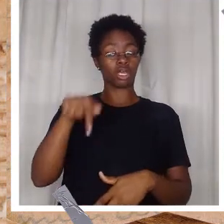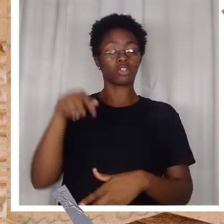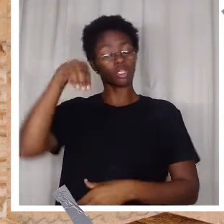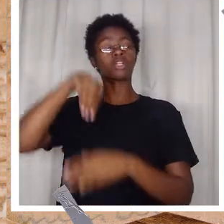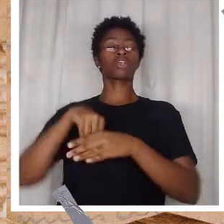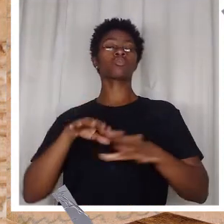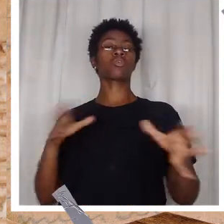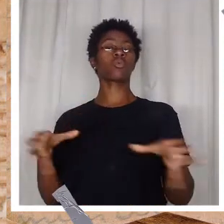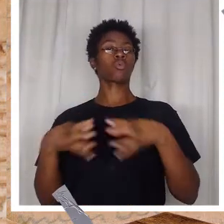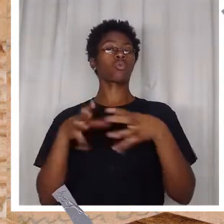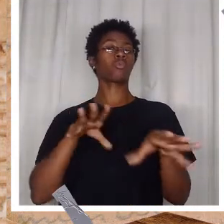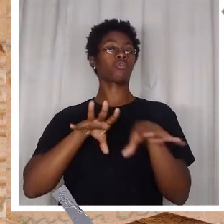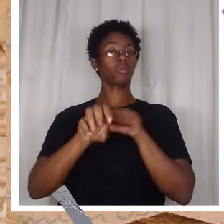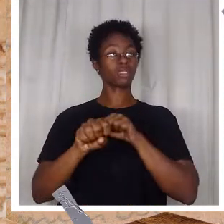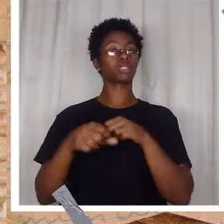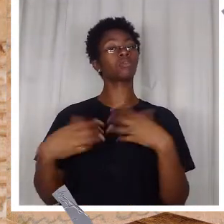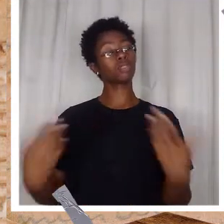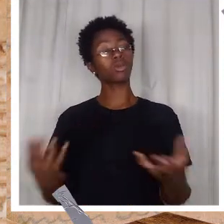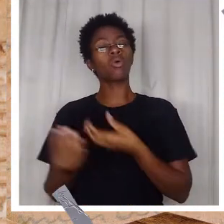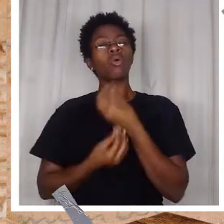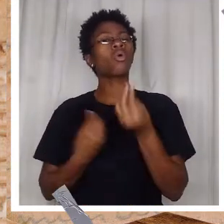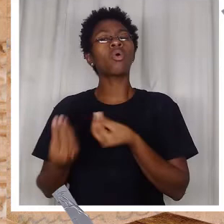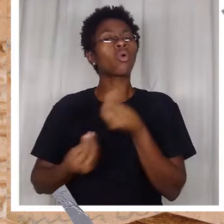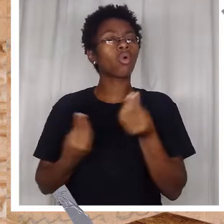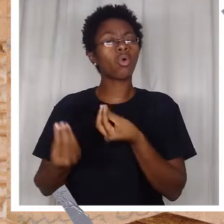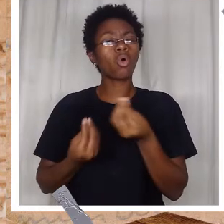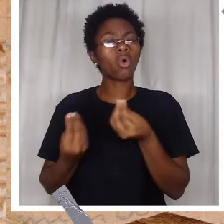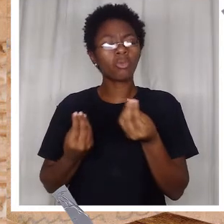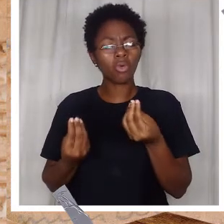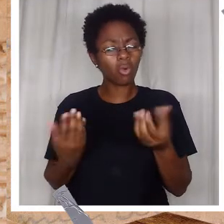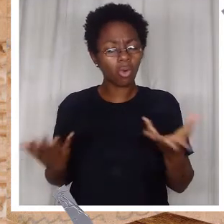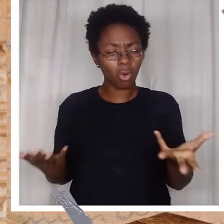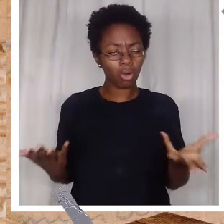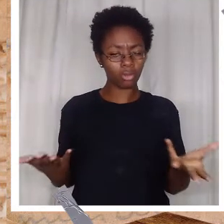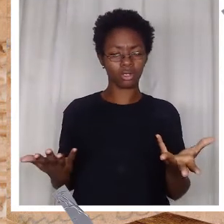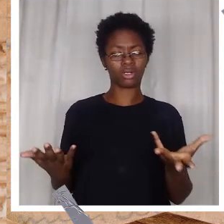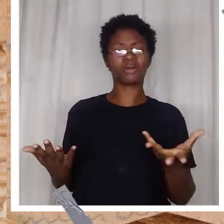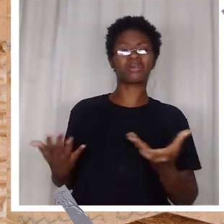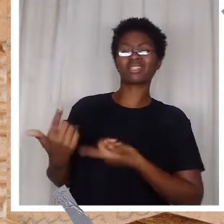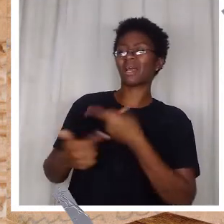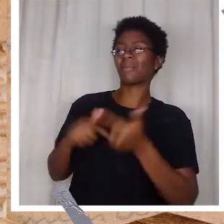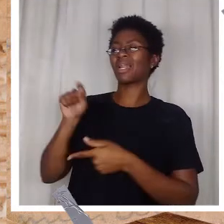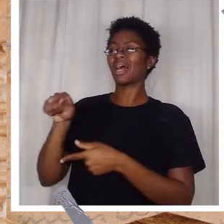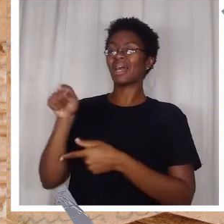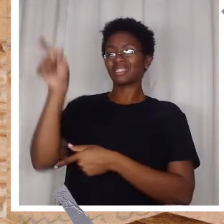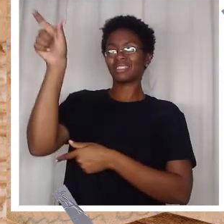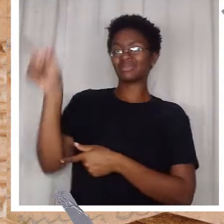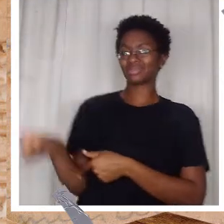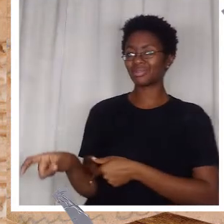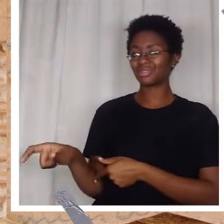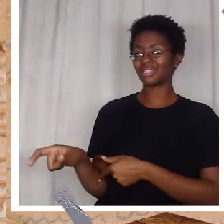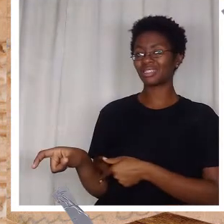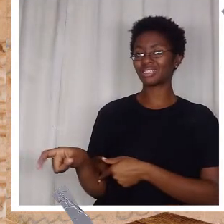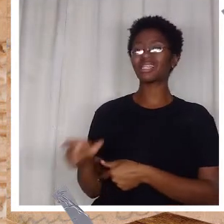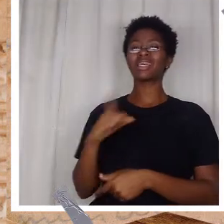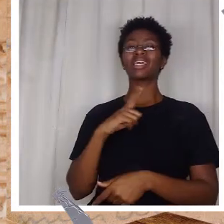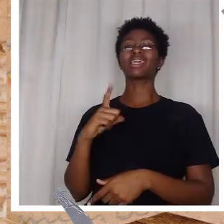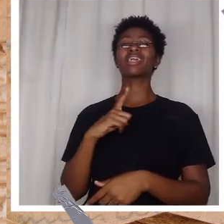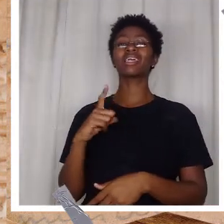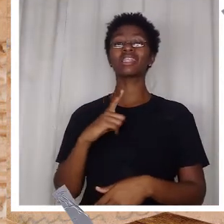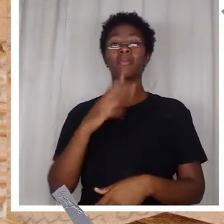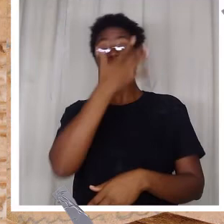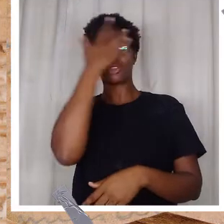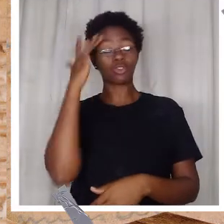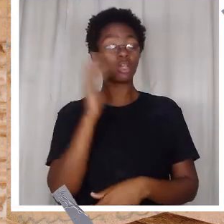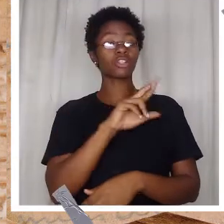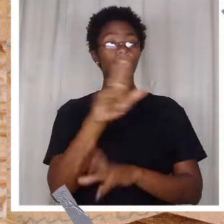formação. Como é que a gente lida com esse ícone, tendo essas referências diferentes, e o quanto que a mão pesa,